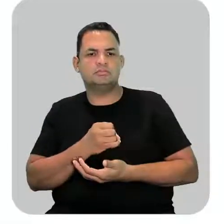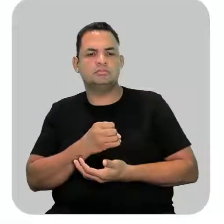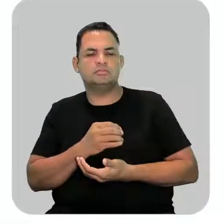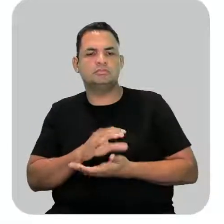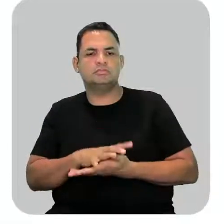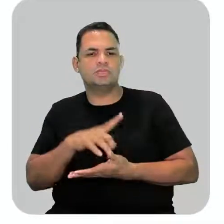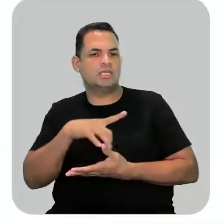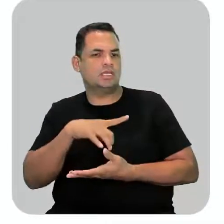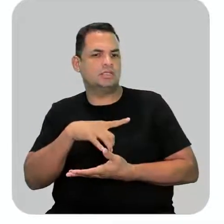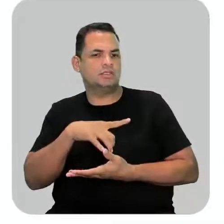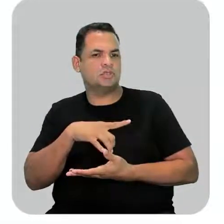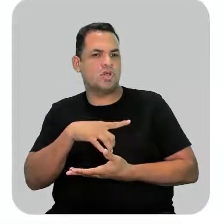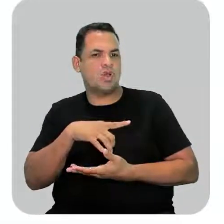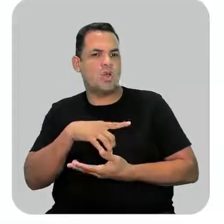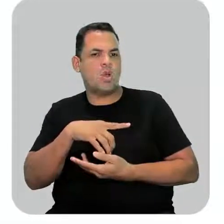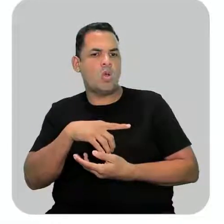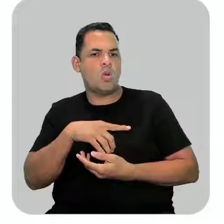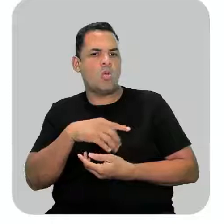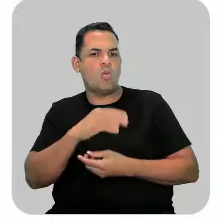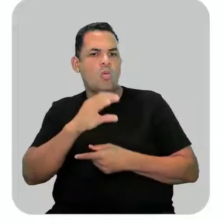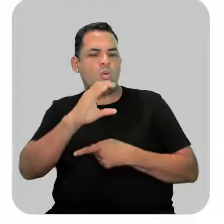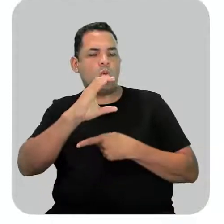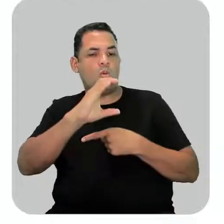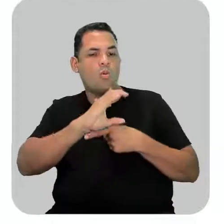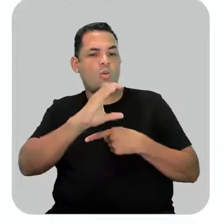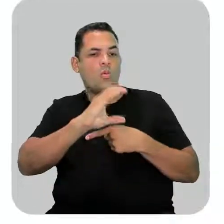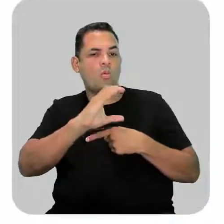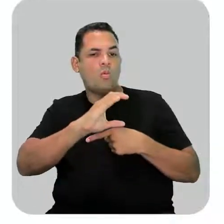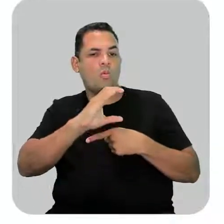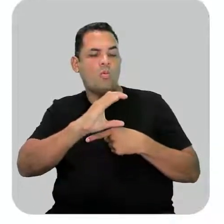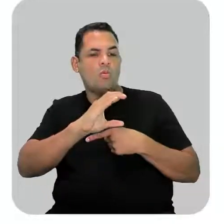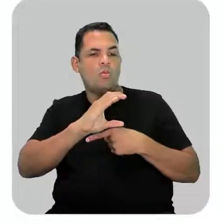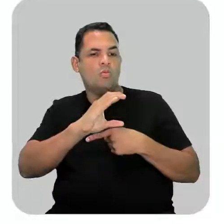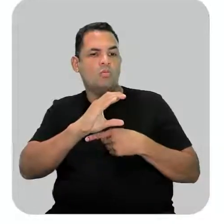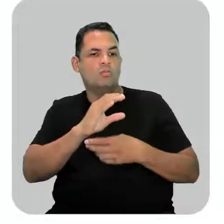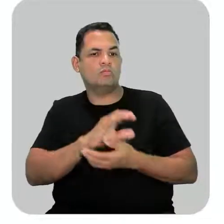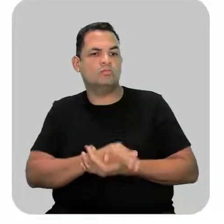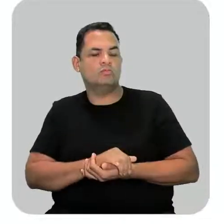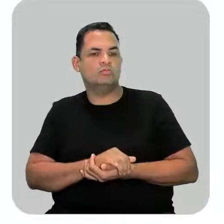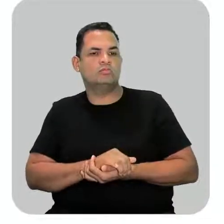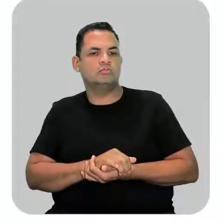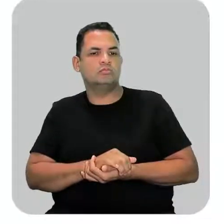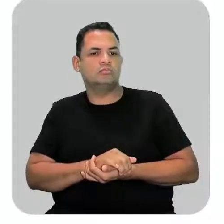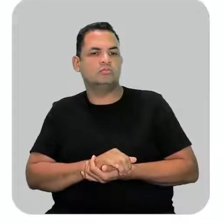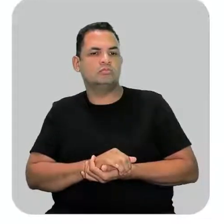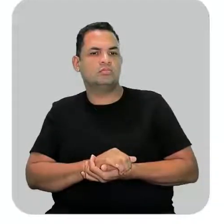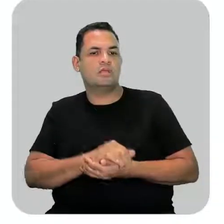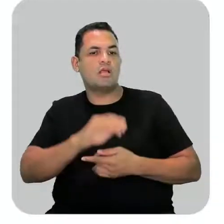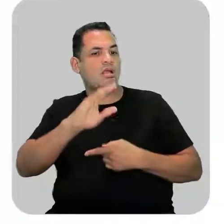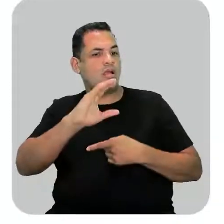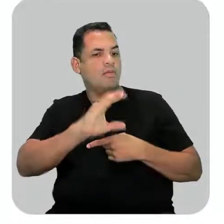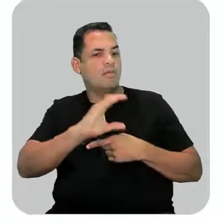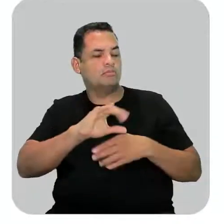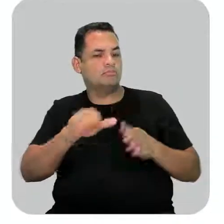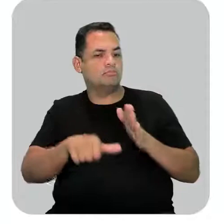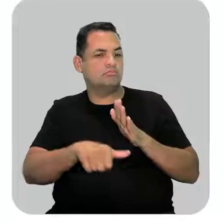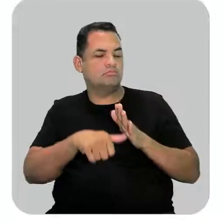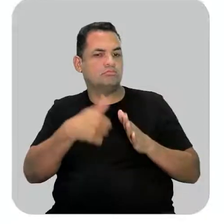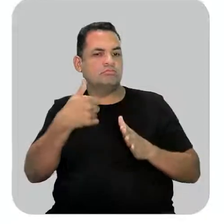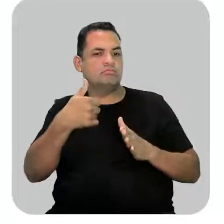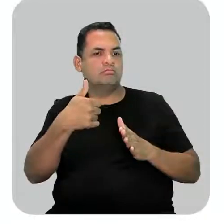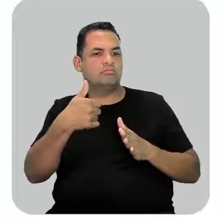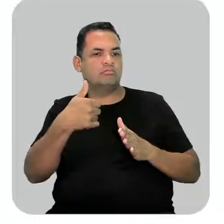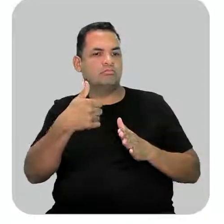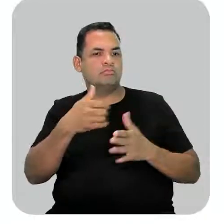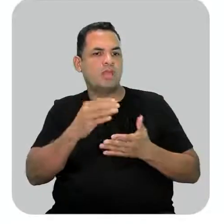de trás. Somente um átomo de carbono está ligado a ele. Então, ele é um carbono primário. Por isso, o